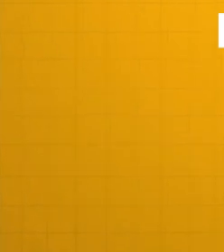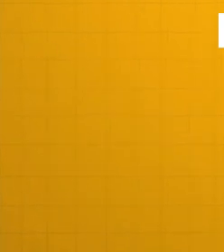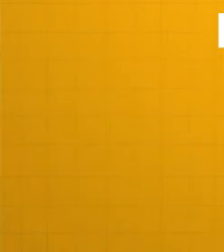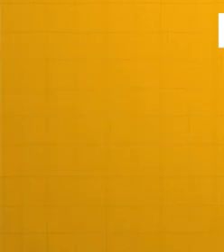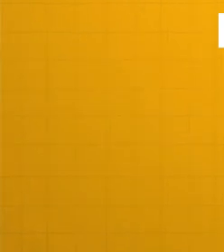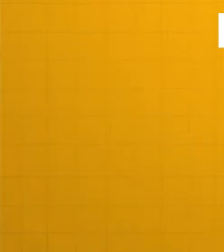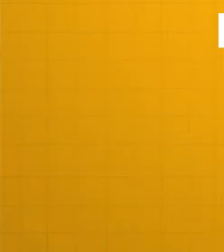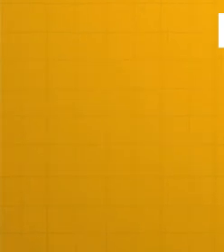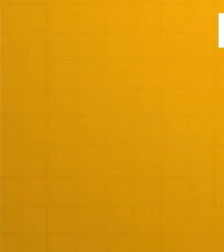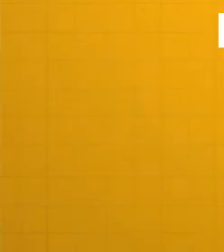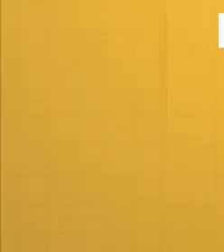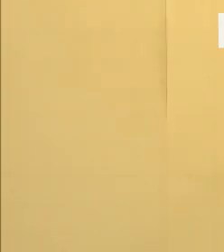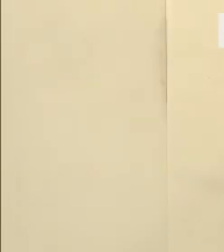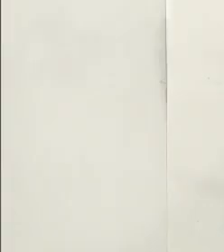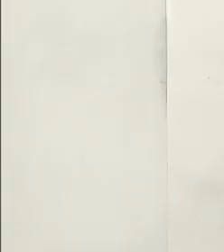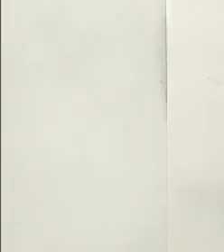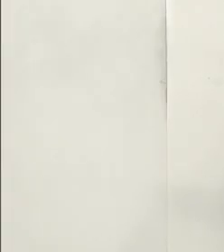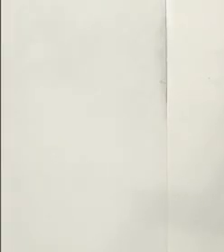Música